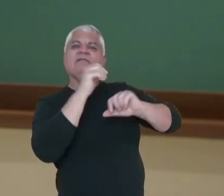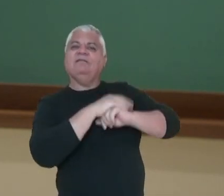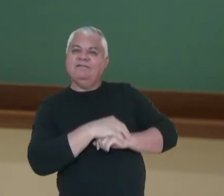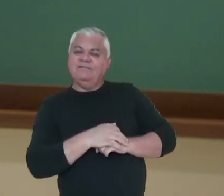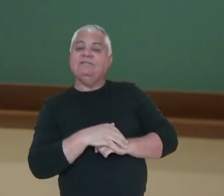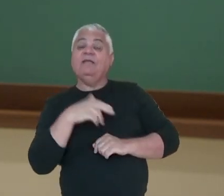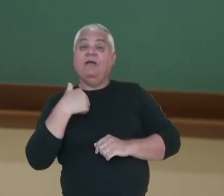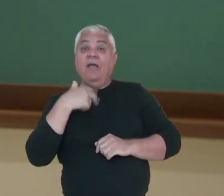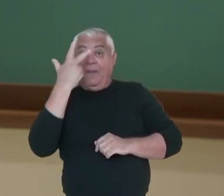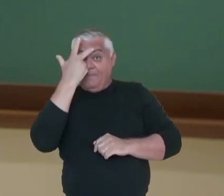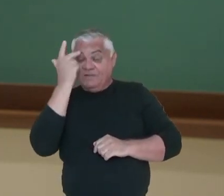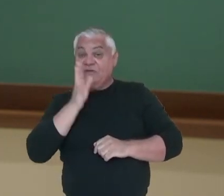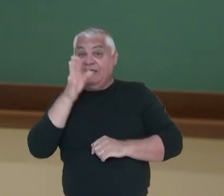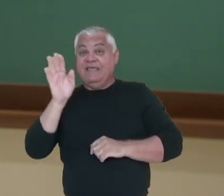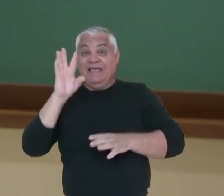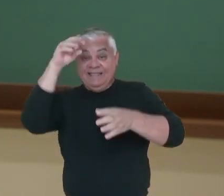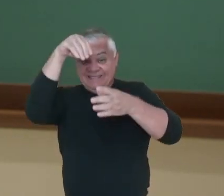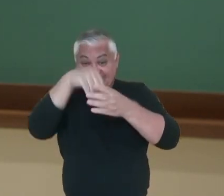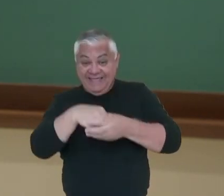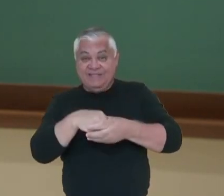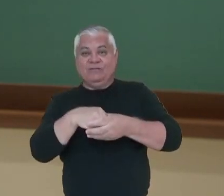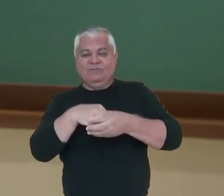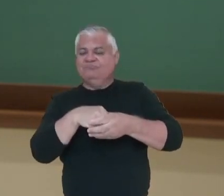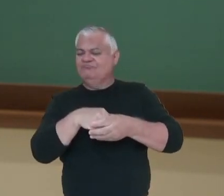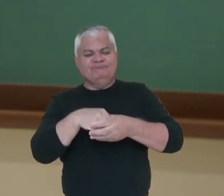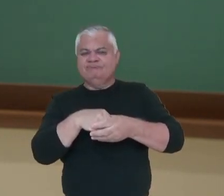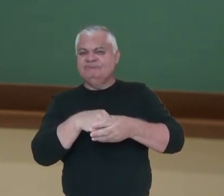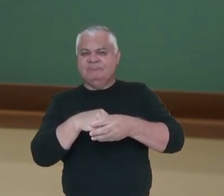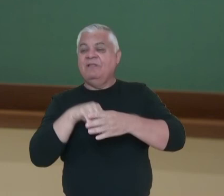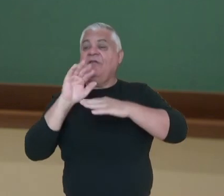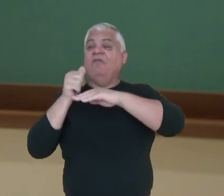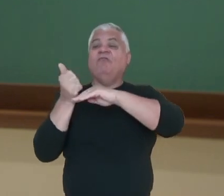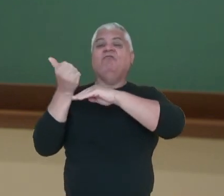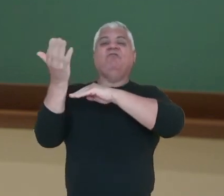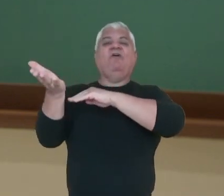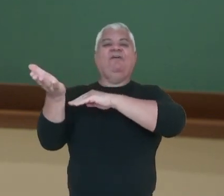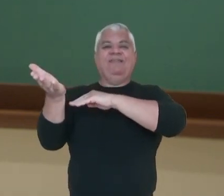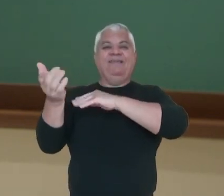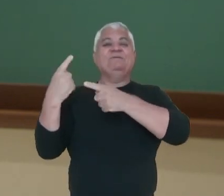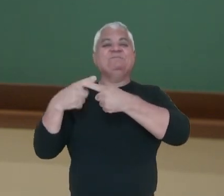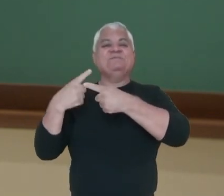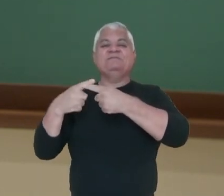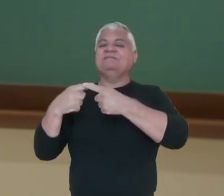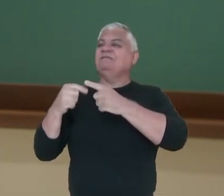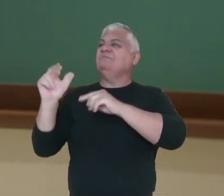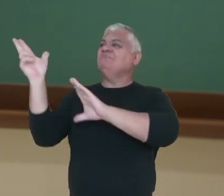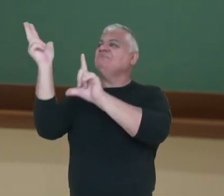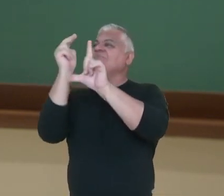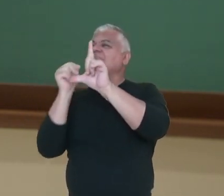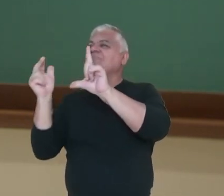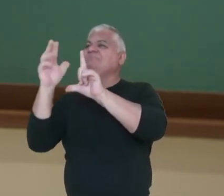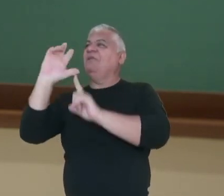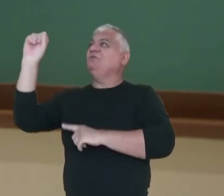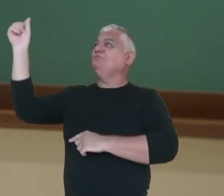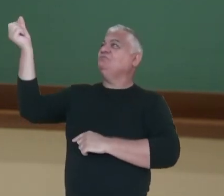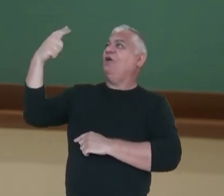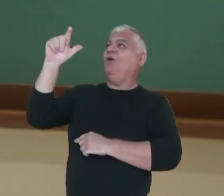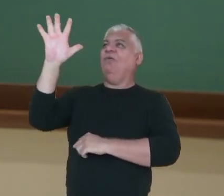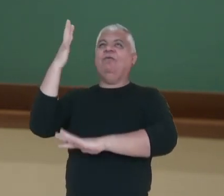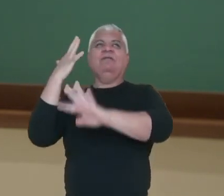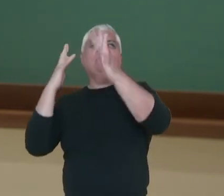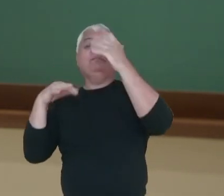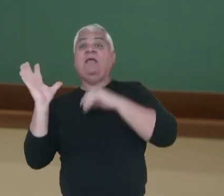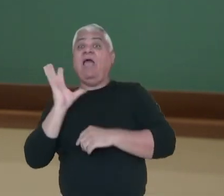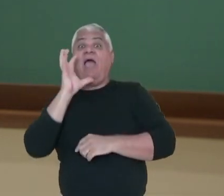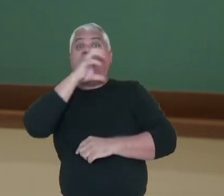ia para o seu estúdio e colocava as suas cores. Agora, nesse momento, o pessoal sai dos estúdios, vai para o ar livre e começa a pintar ao ar livre. O ar livre tem que ser pintura